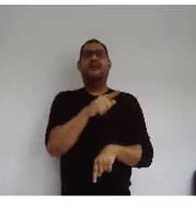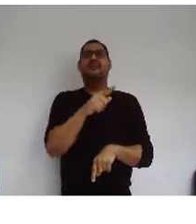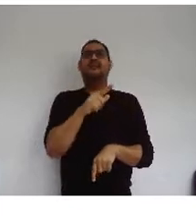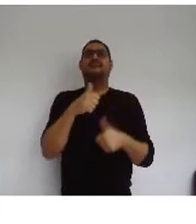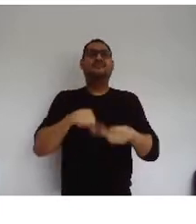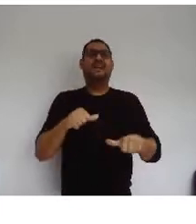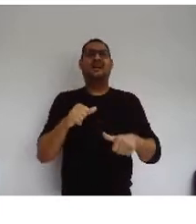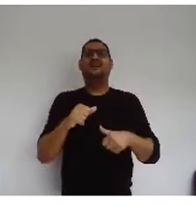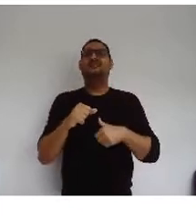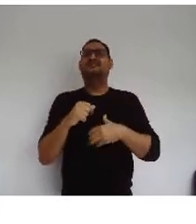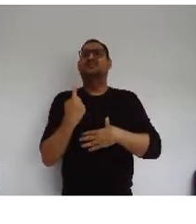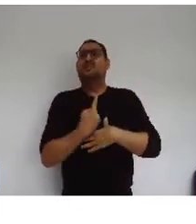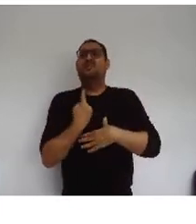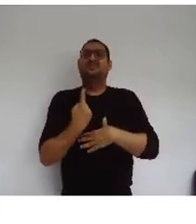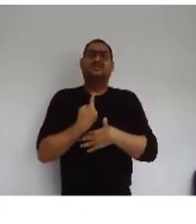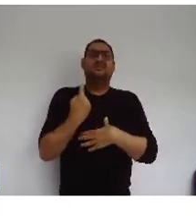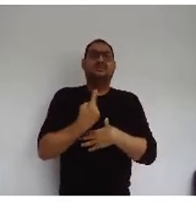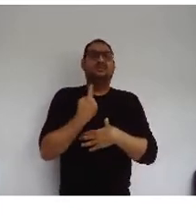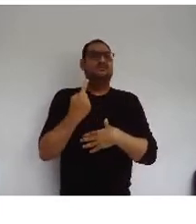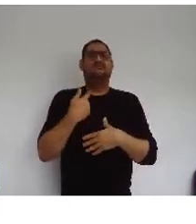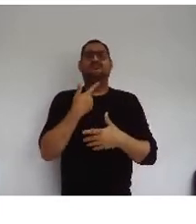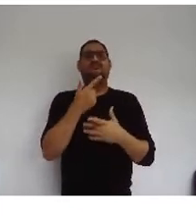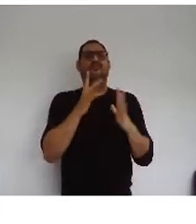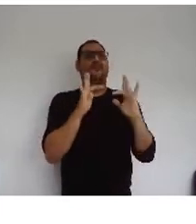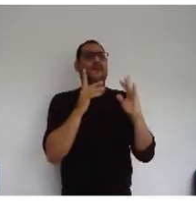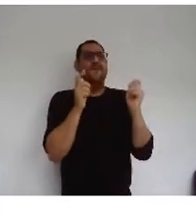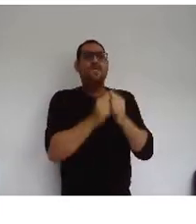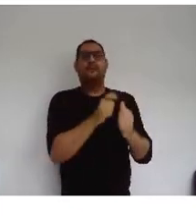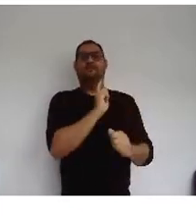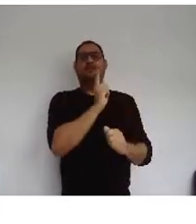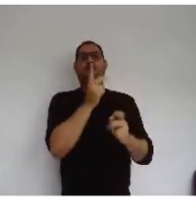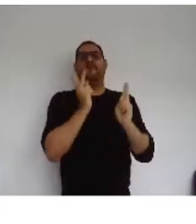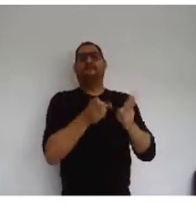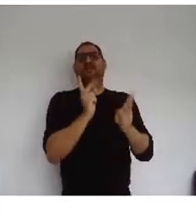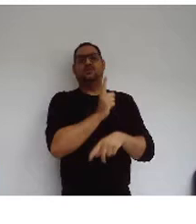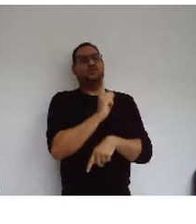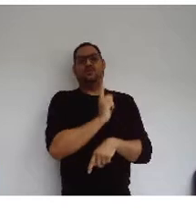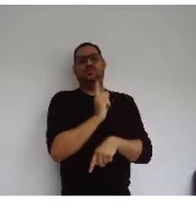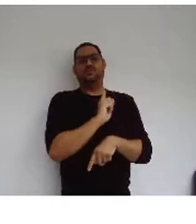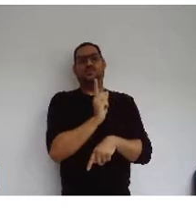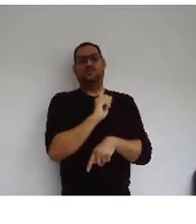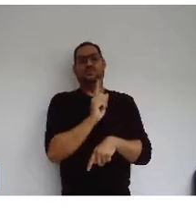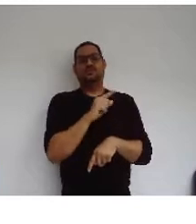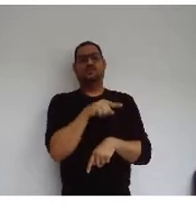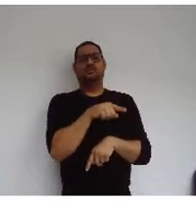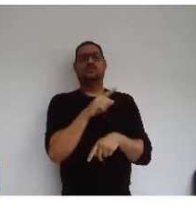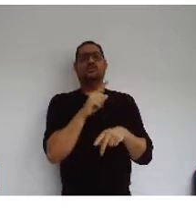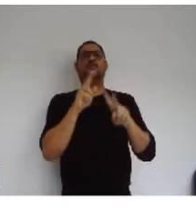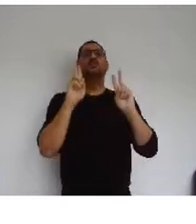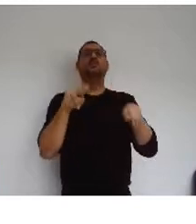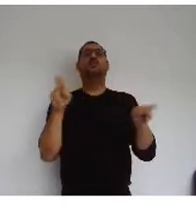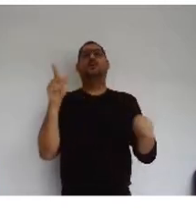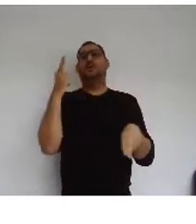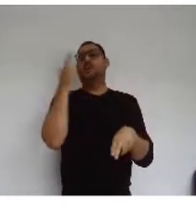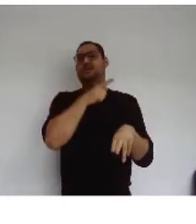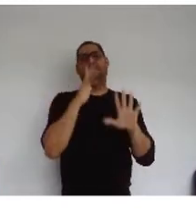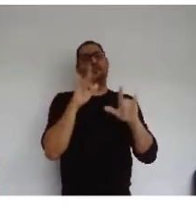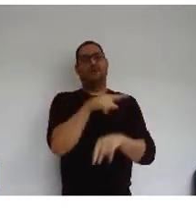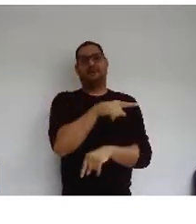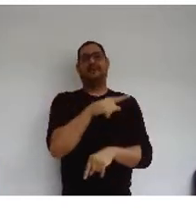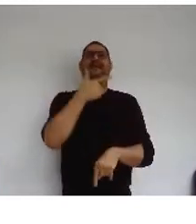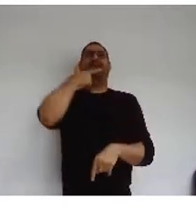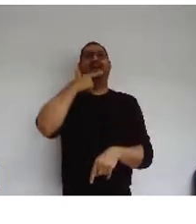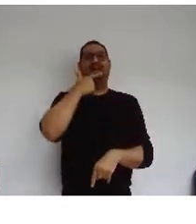solidão por não ter um parceiro fixo. Eu não tenho parceiro fixo, não, porque nunca consegui, diz ele, e